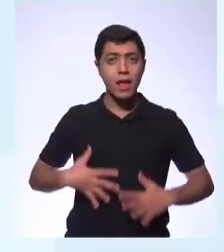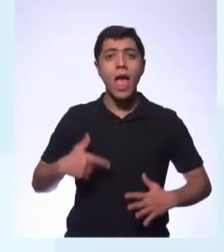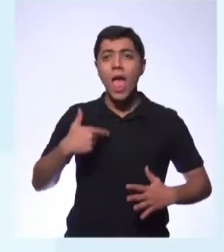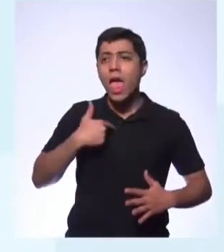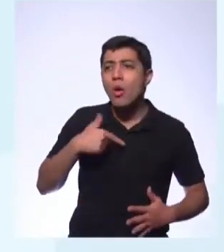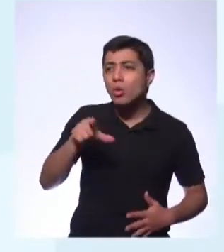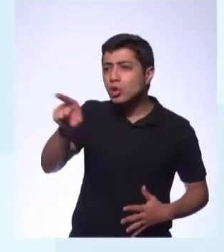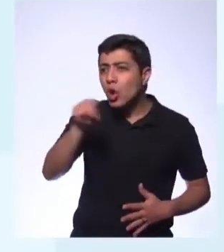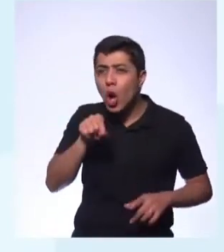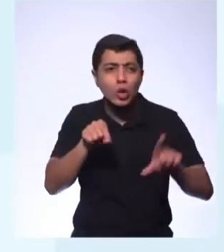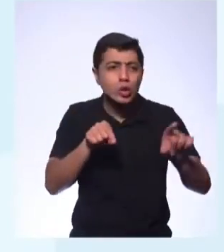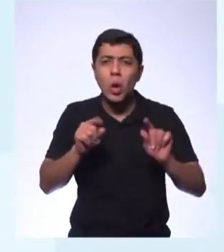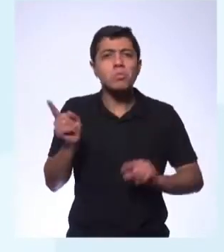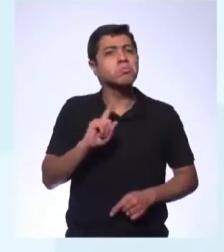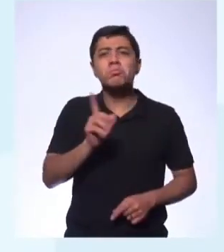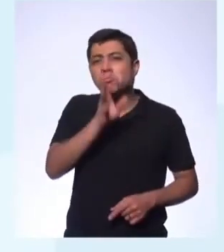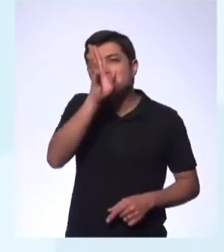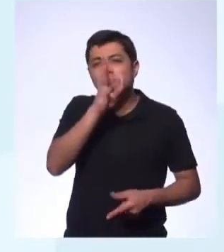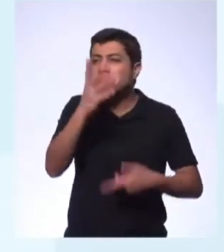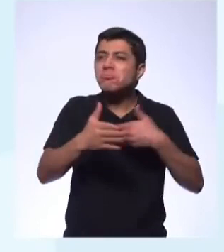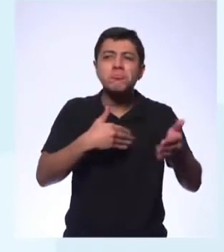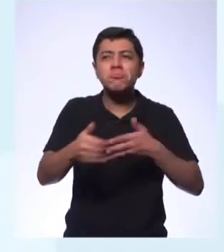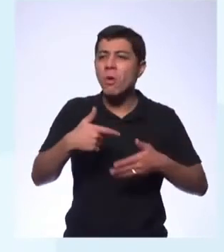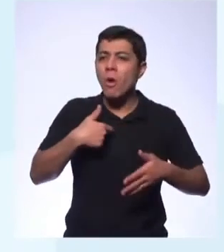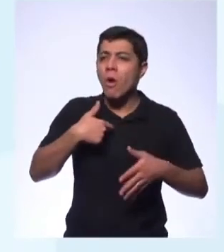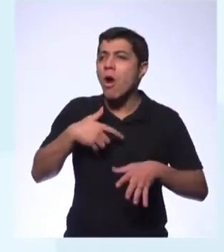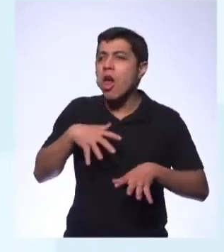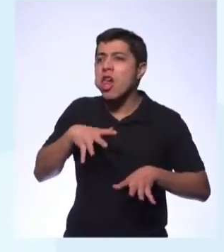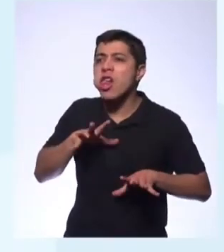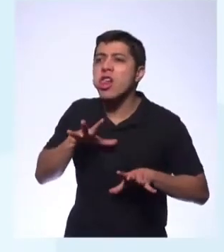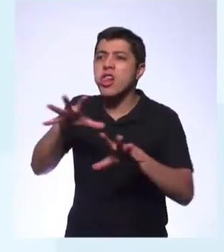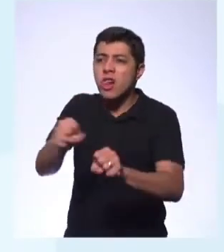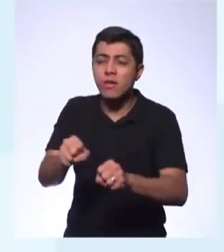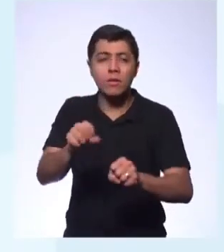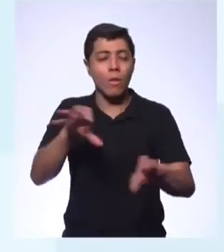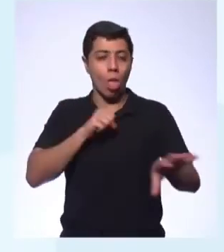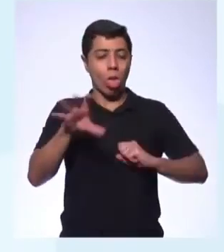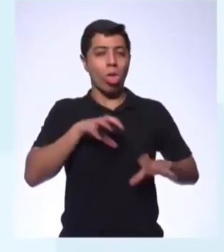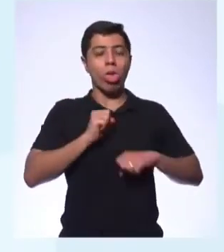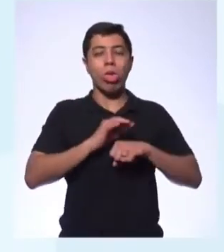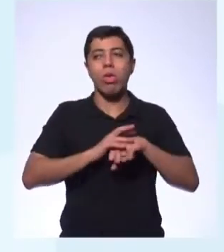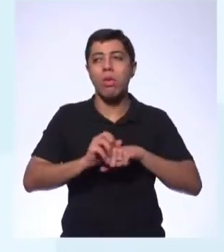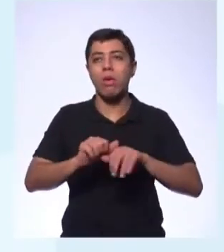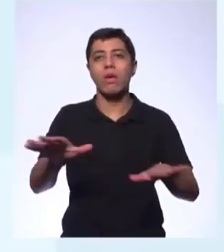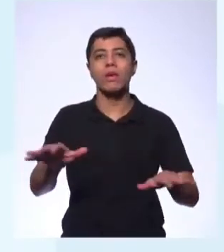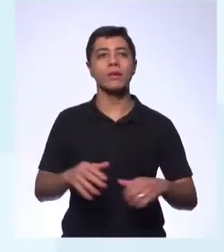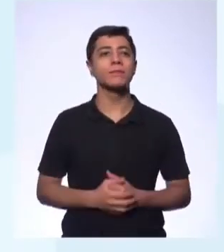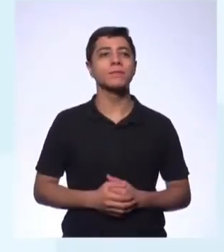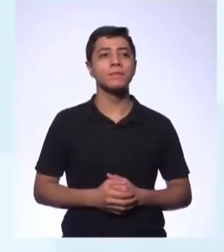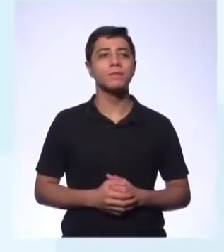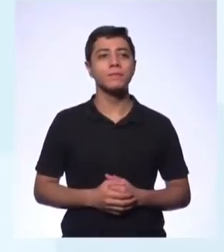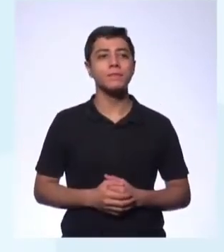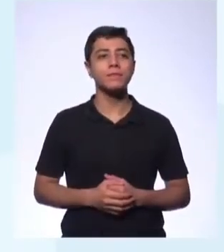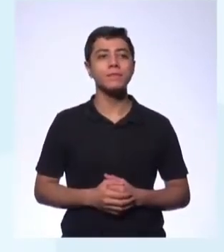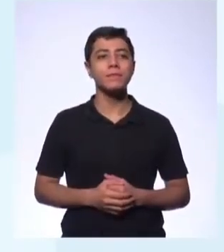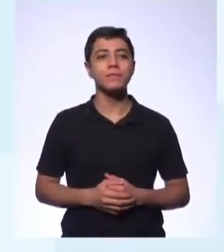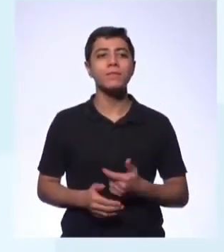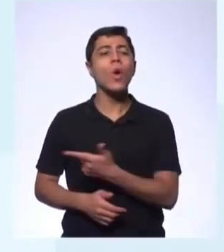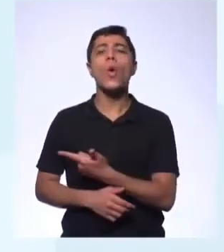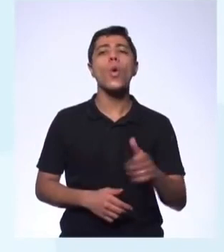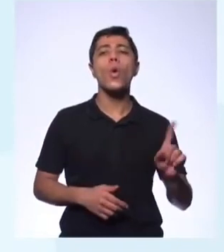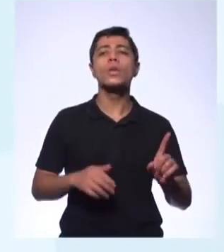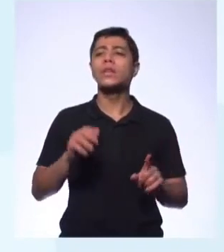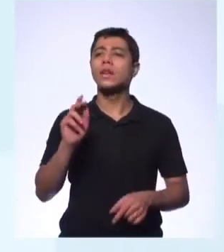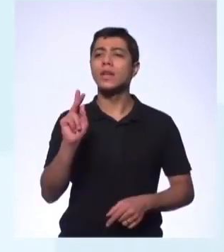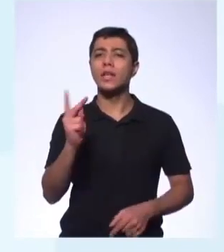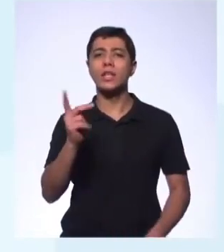e aquela. A junta da higiene. Mas também não veio? Quer me parecer que está ocupada com